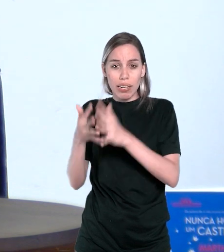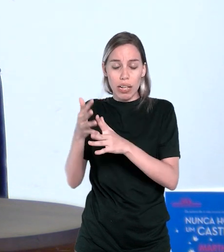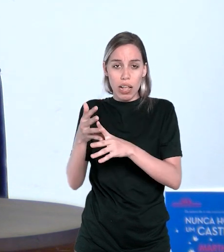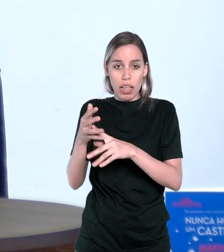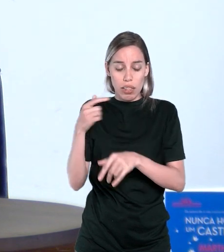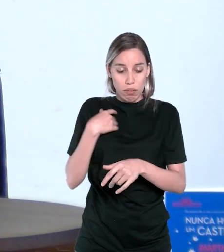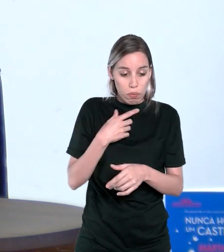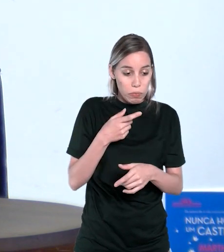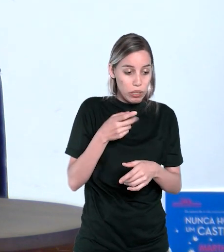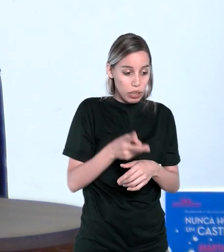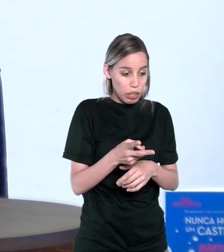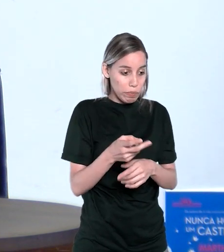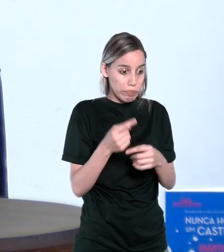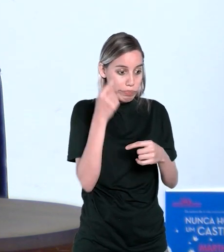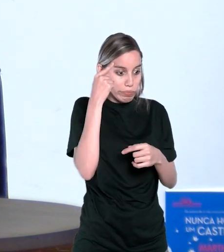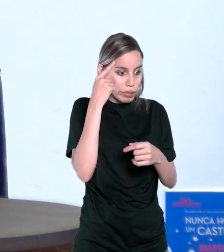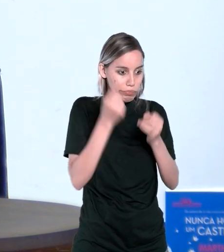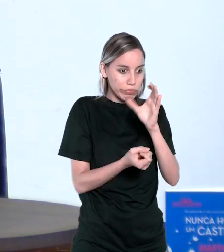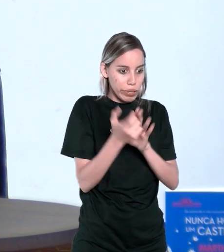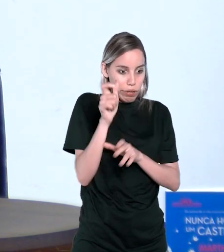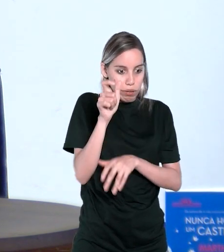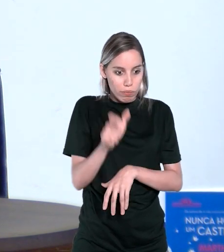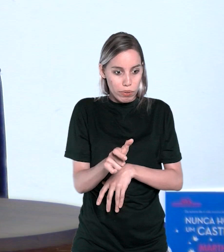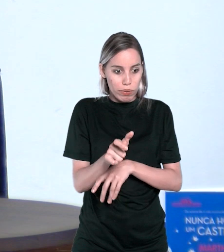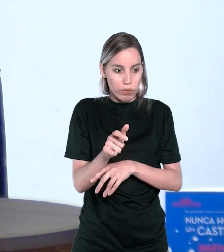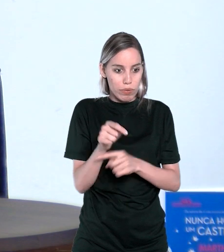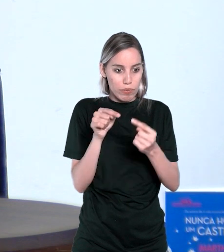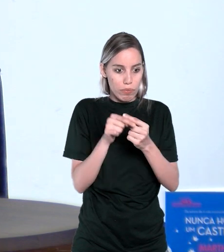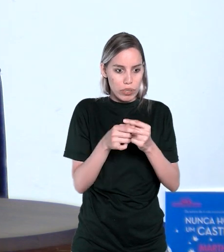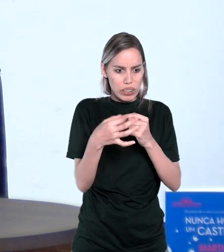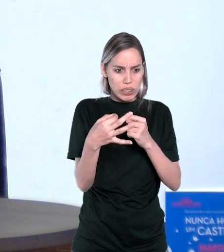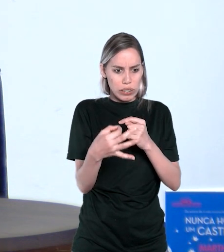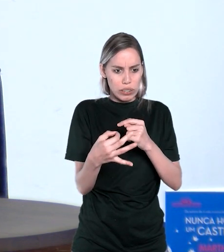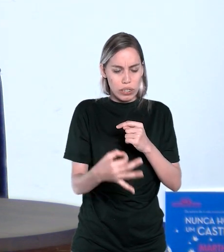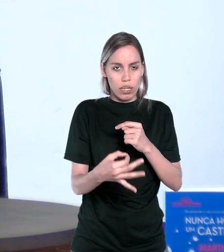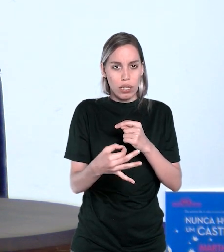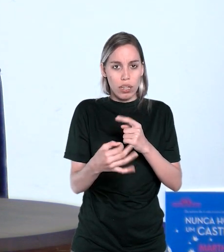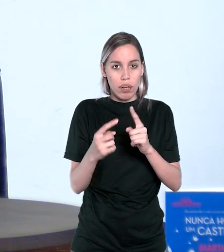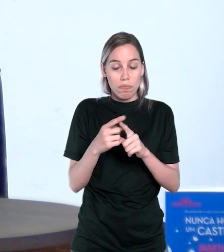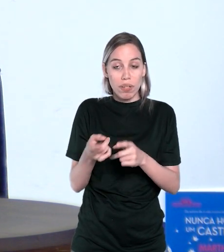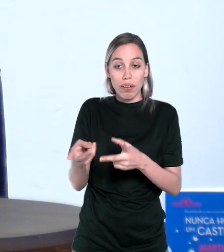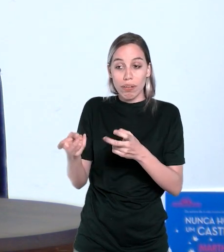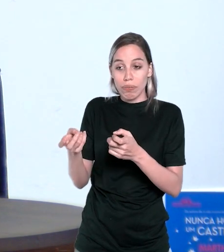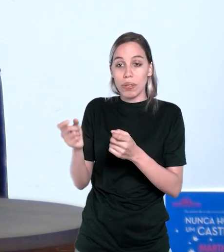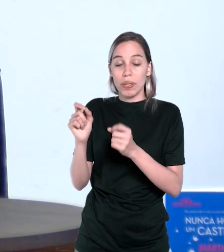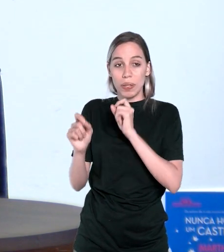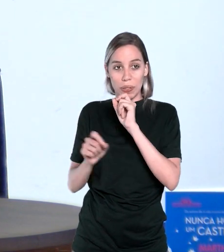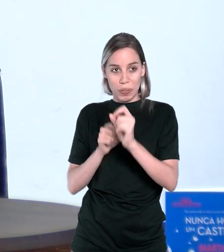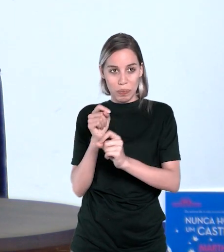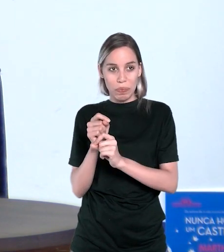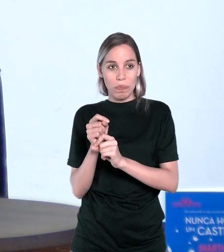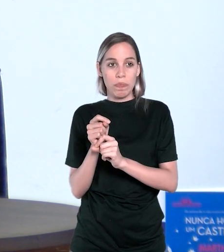sejam clichês e que sejam redondos e que sejam, né, eles mesmos. Então, assim, uma das grandes alegrias agora que eu estou tendo na